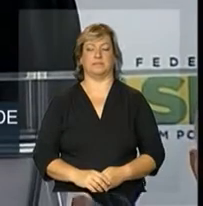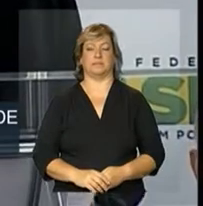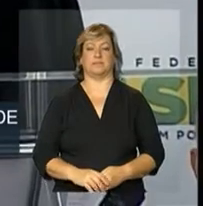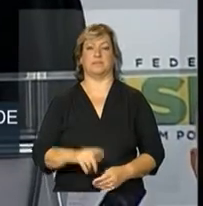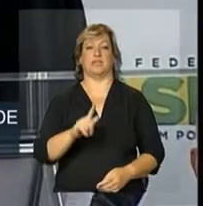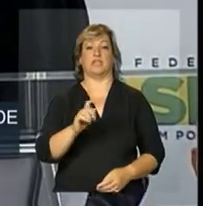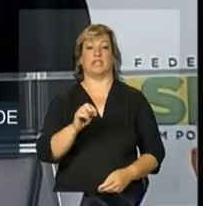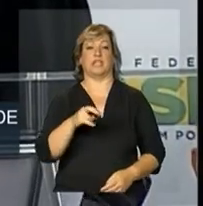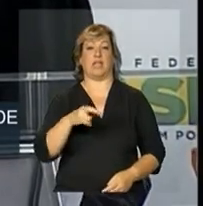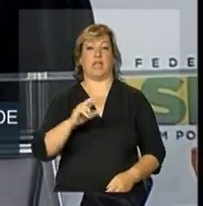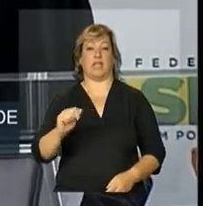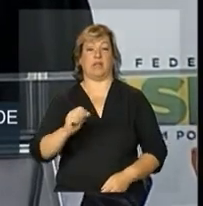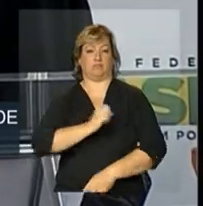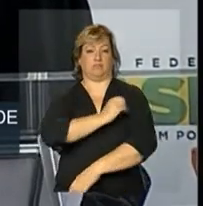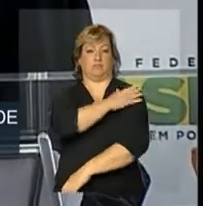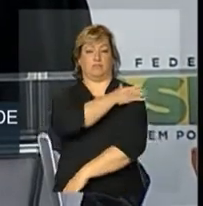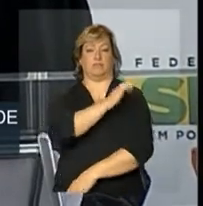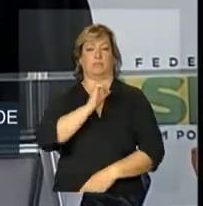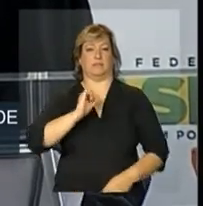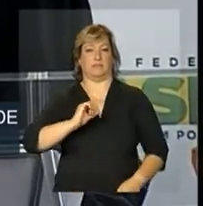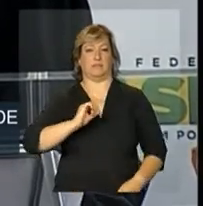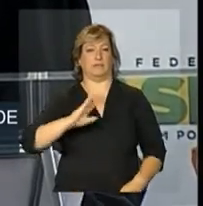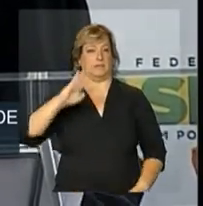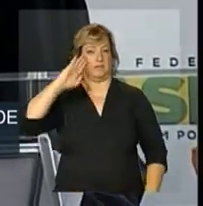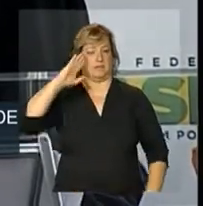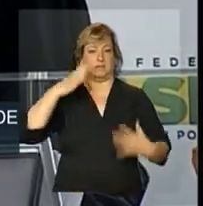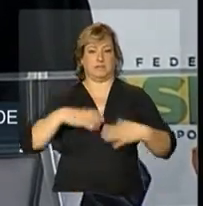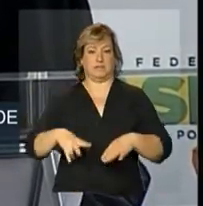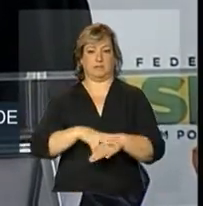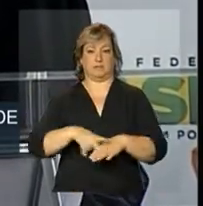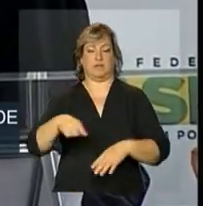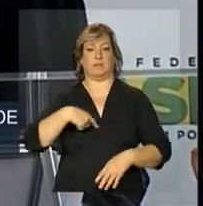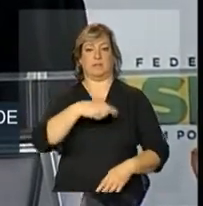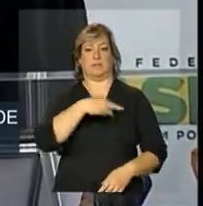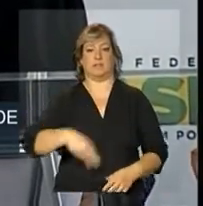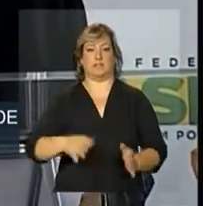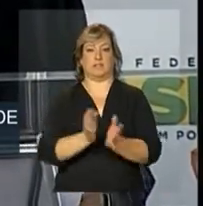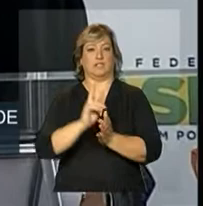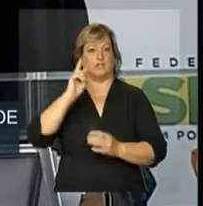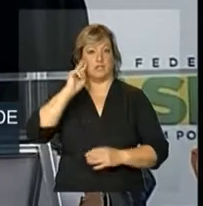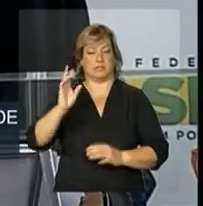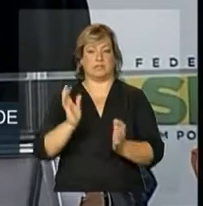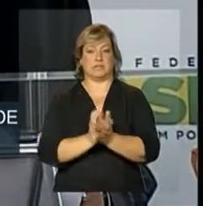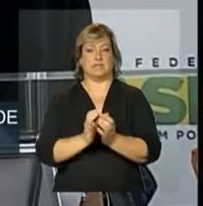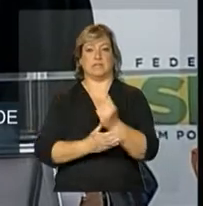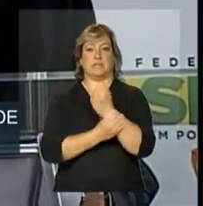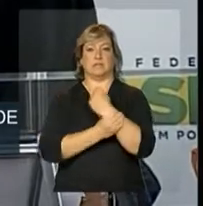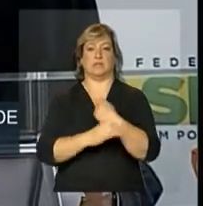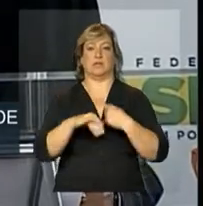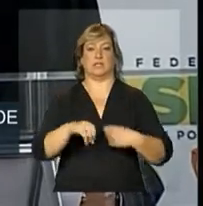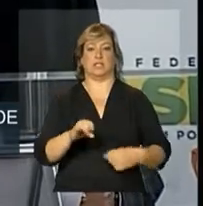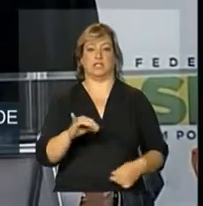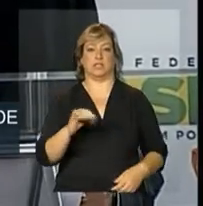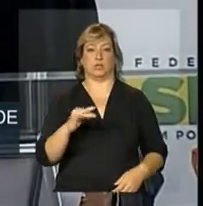General de Exército José Elito Siqueiro, ministro-chefe do Gabinete da Segurança Institucional.